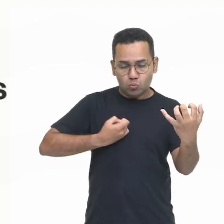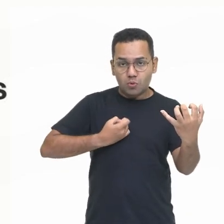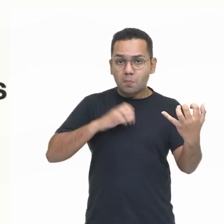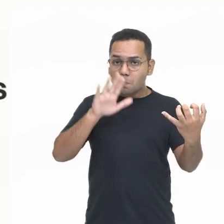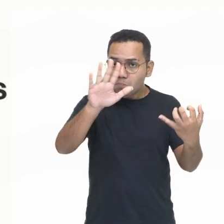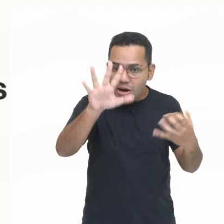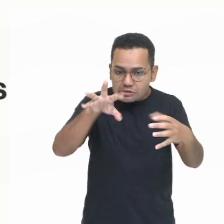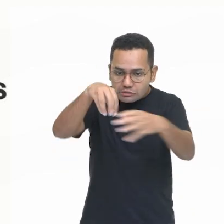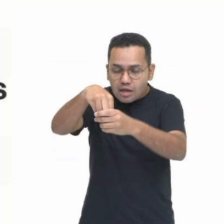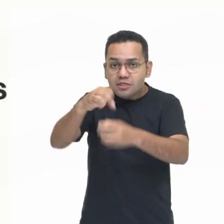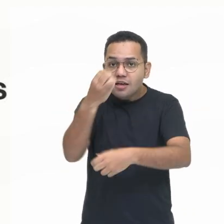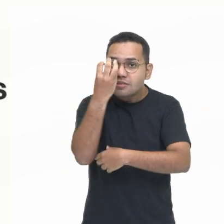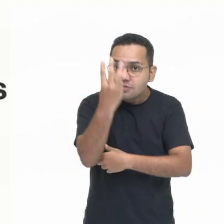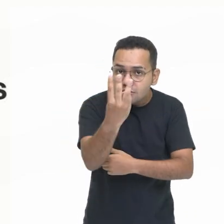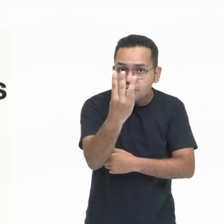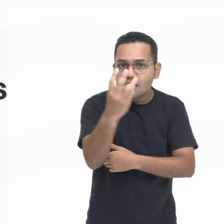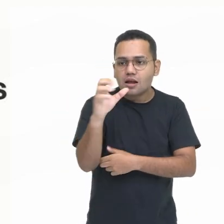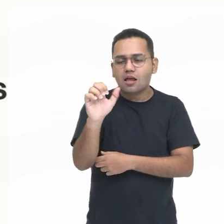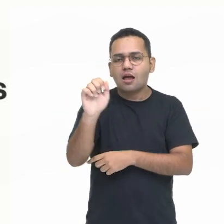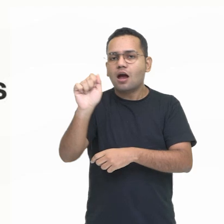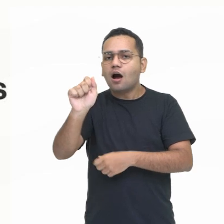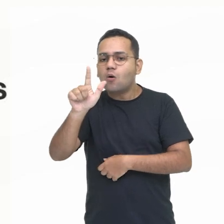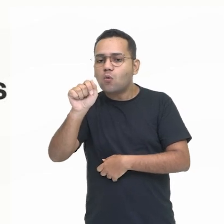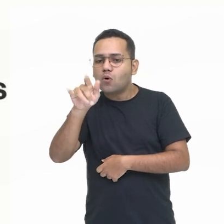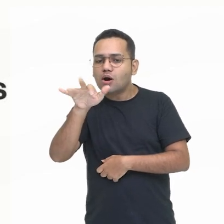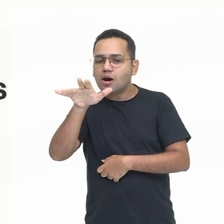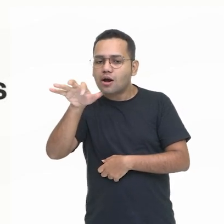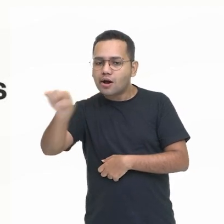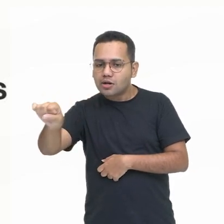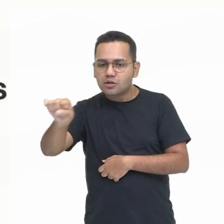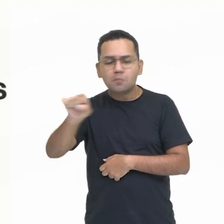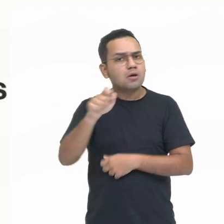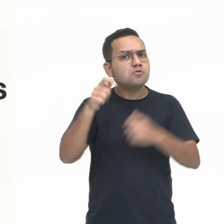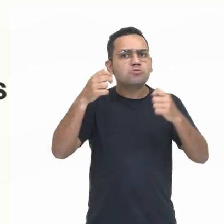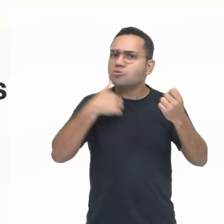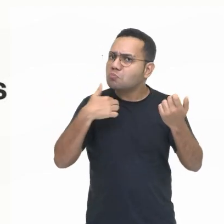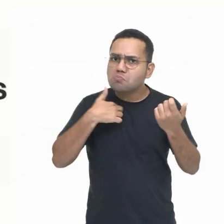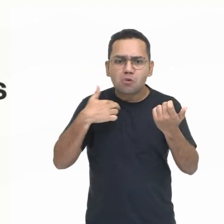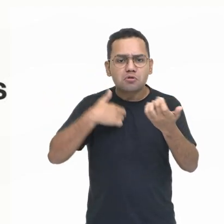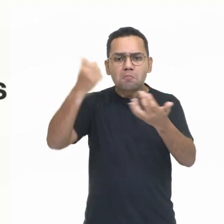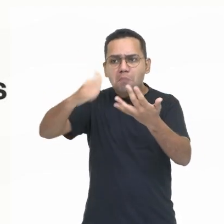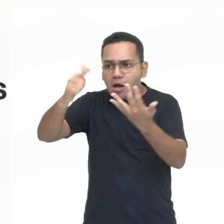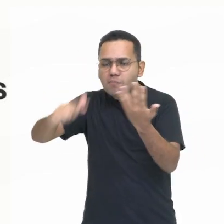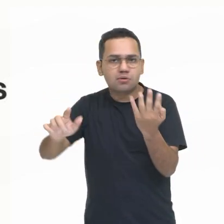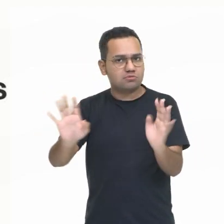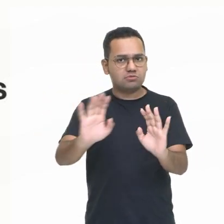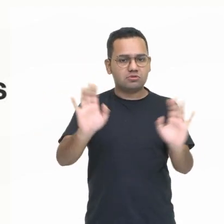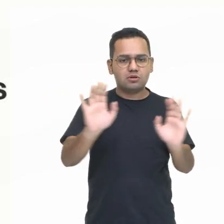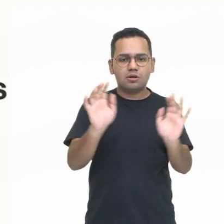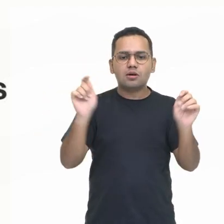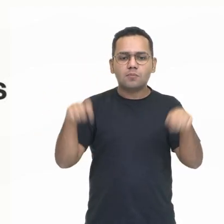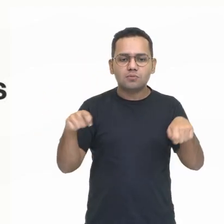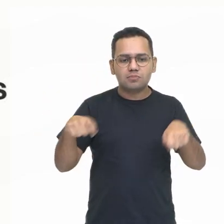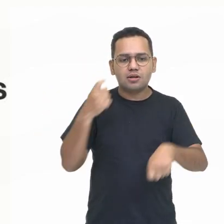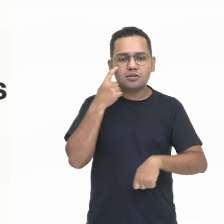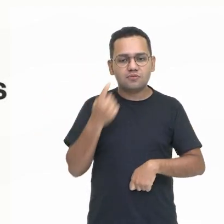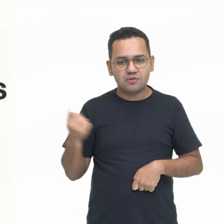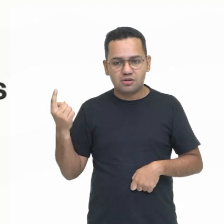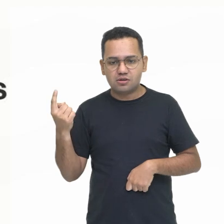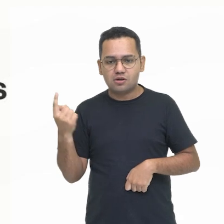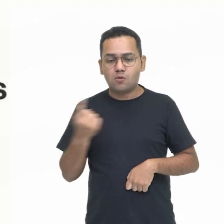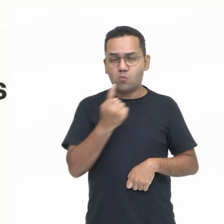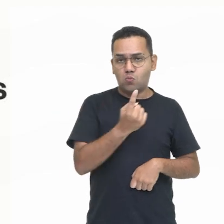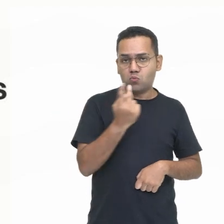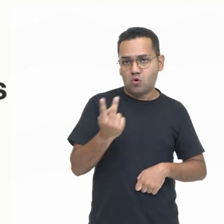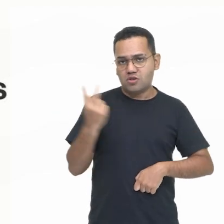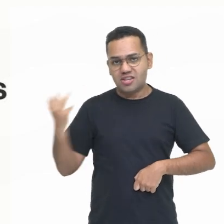número, podemos formar com algarismos 1, 2 e 3. Então, só chamar a